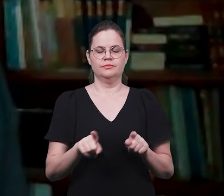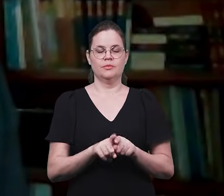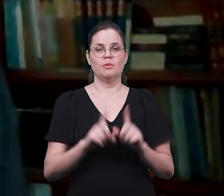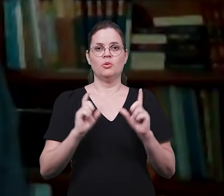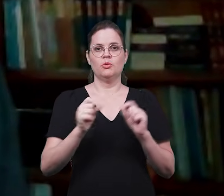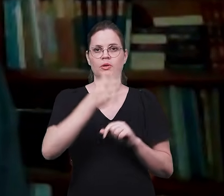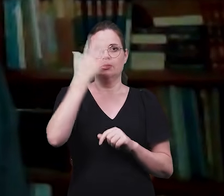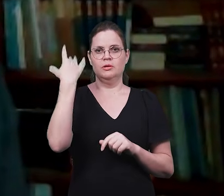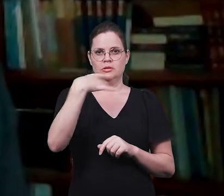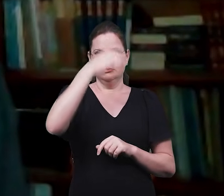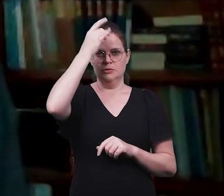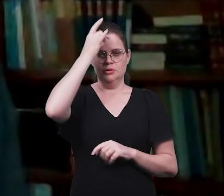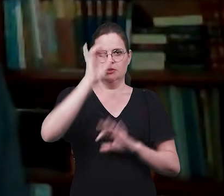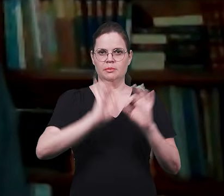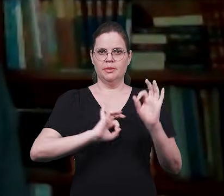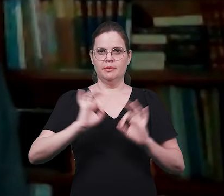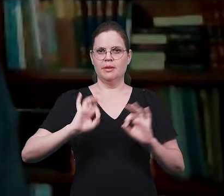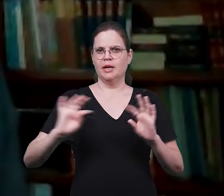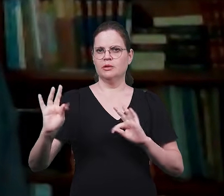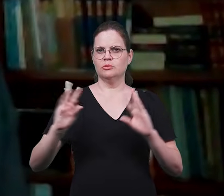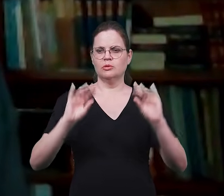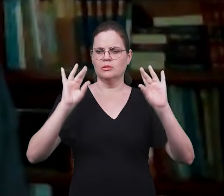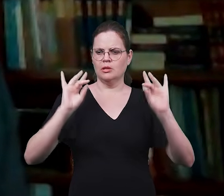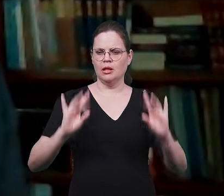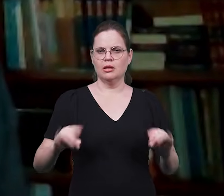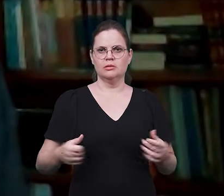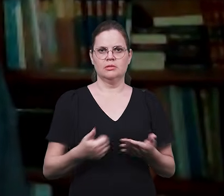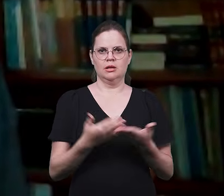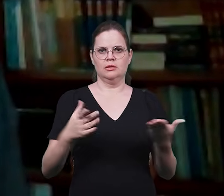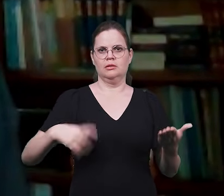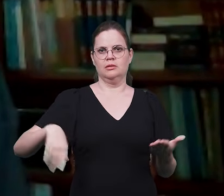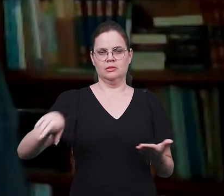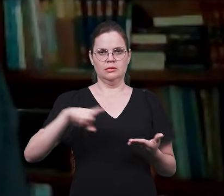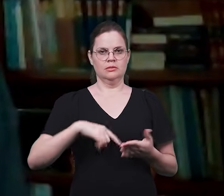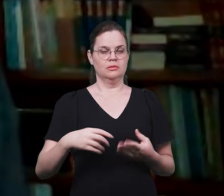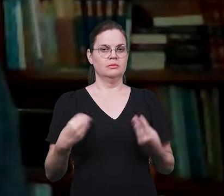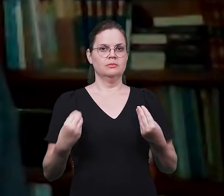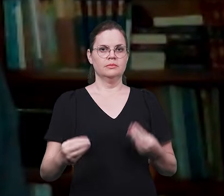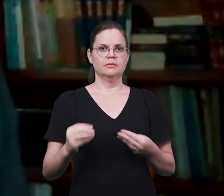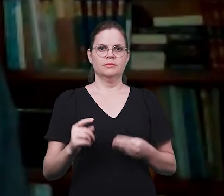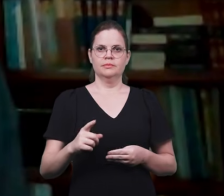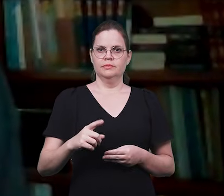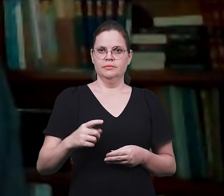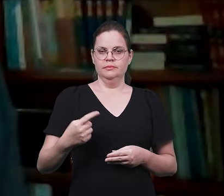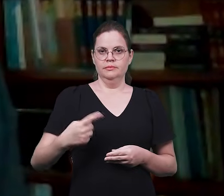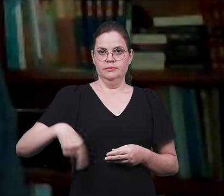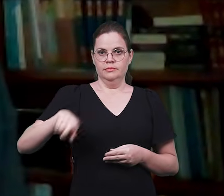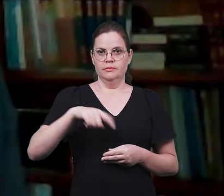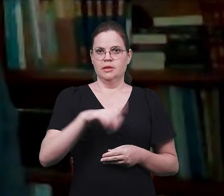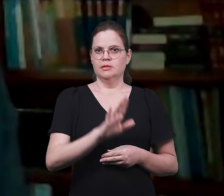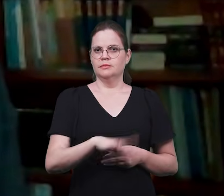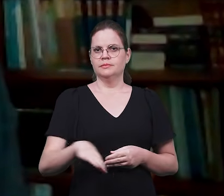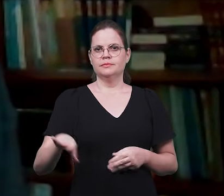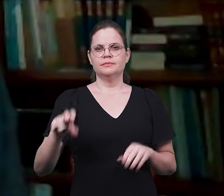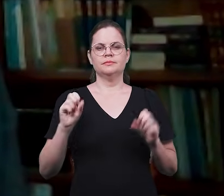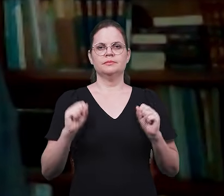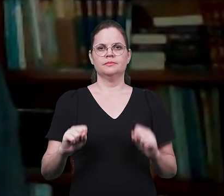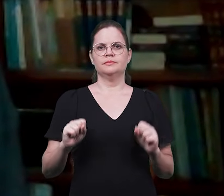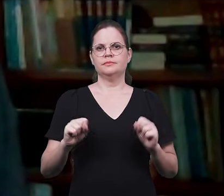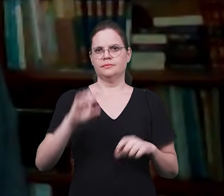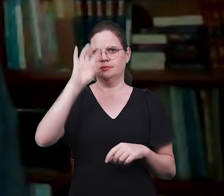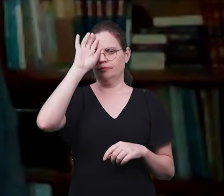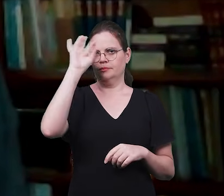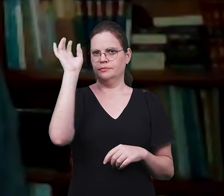o cuidado, né, do Espírito Santo em prover todos esses detalhes. Ou seja, para que os nossos